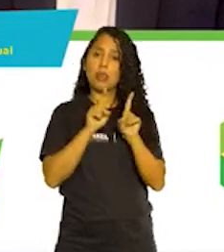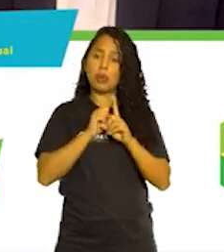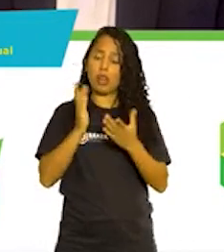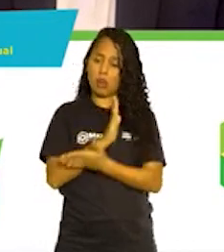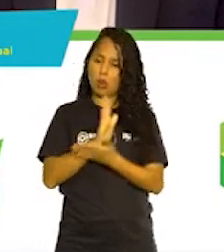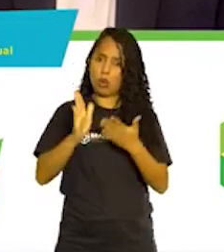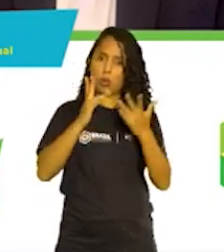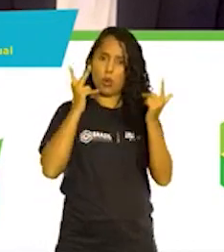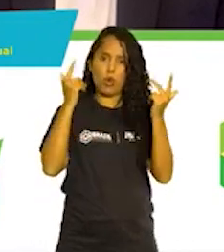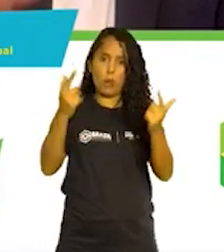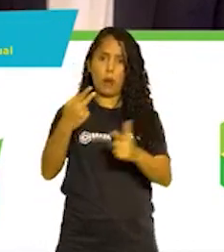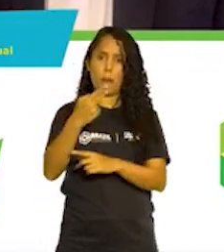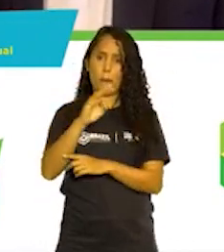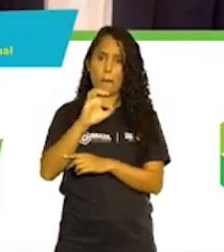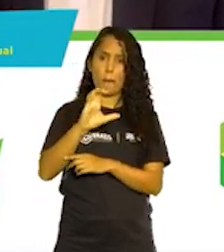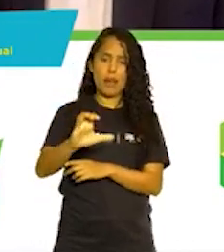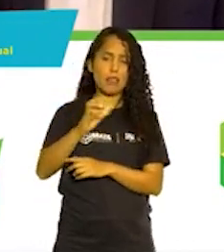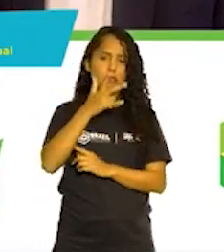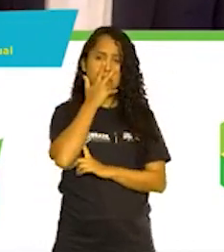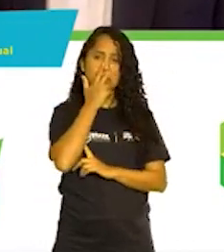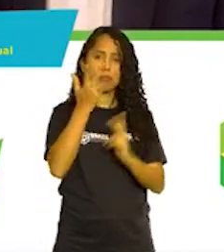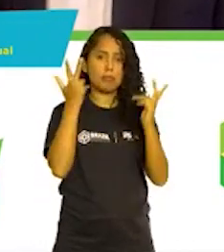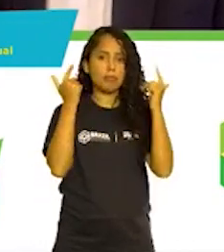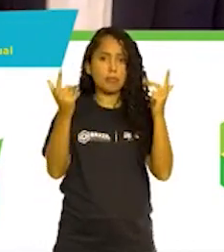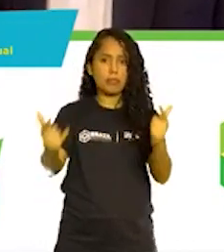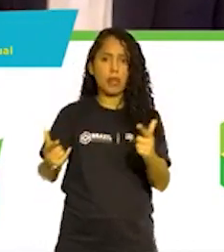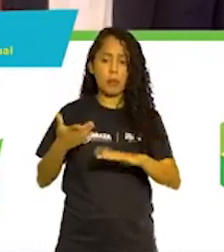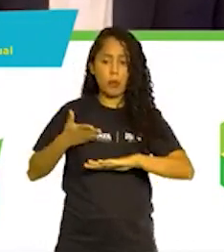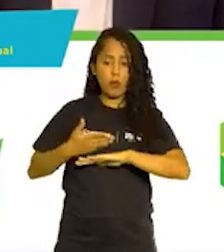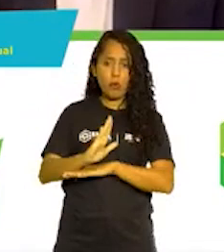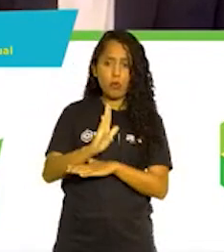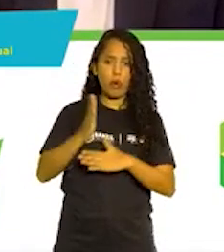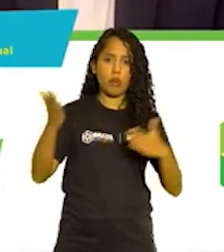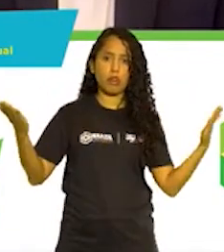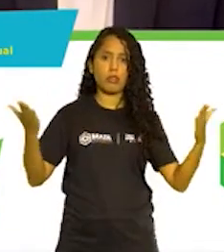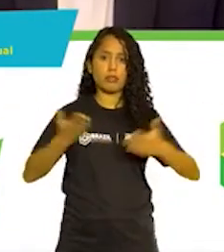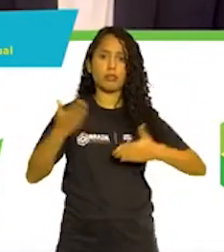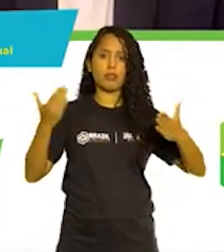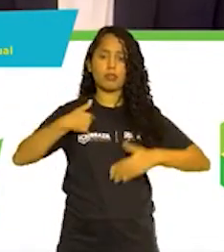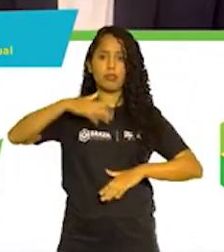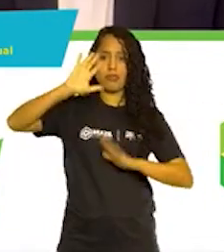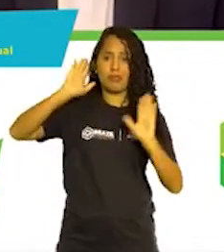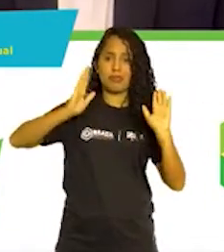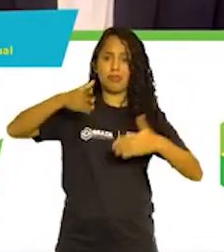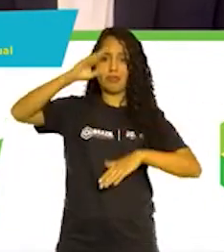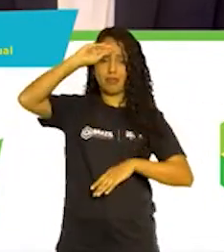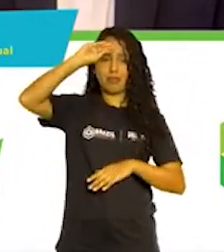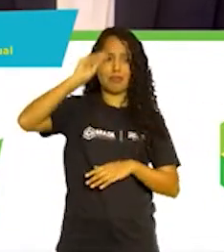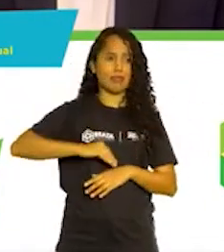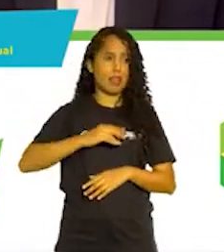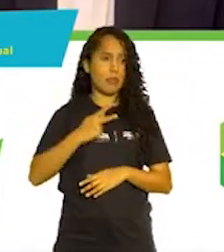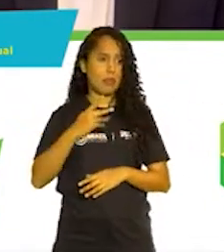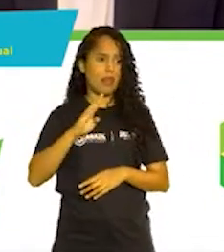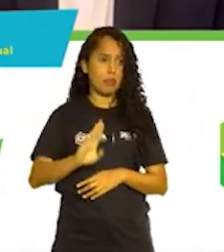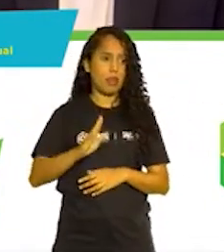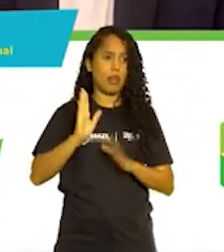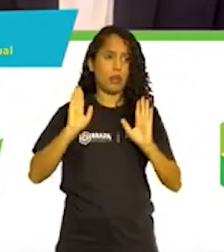Essa PEC que acabou de ser aprovada, eu já desisti, viu, PB, de entender regra